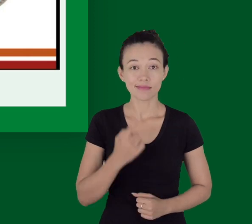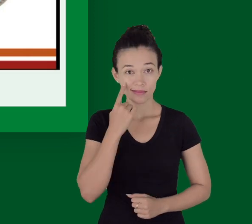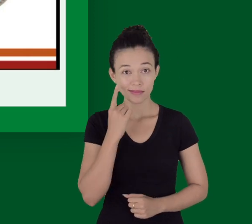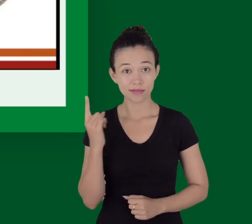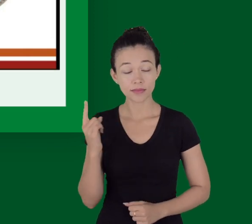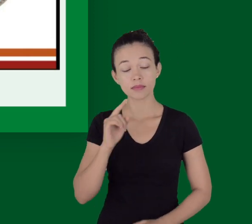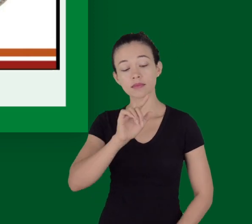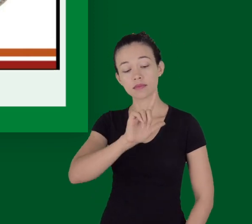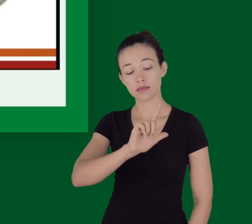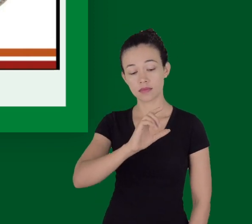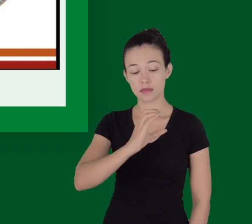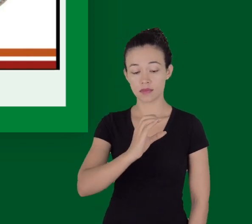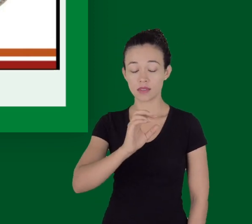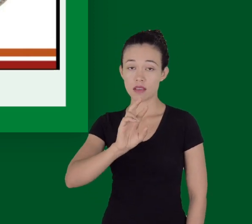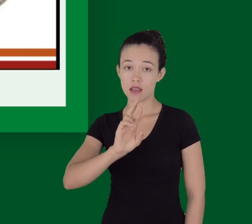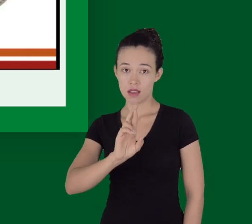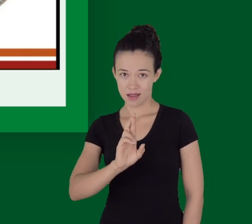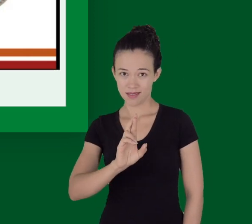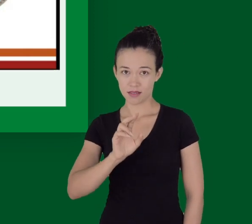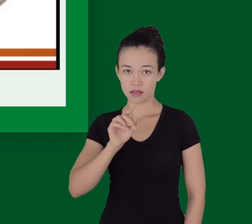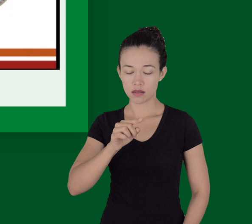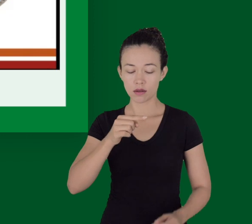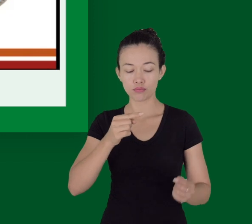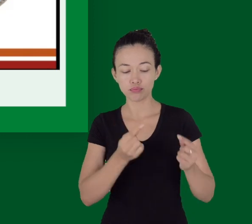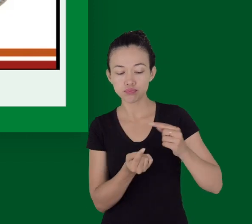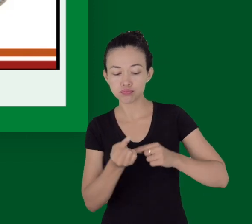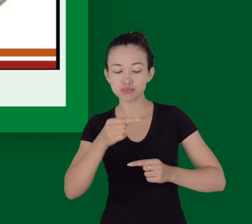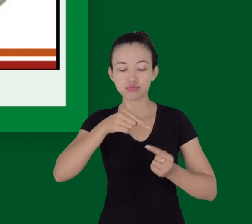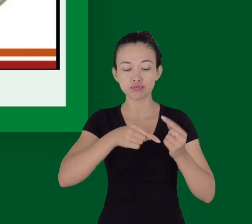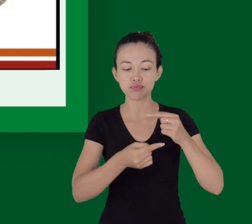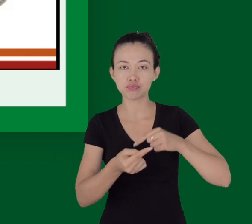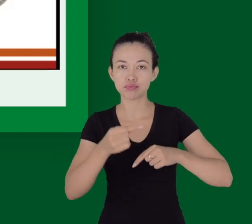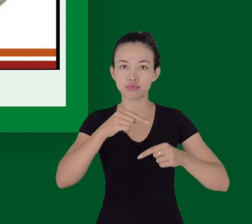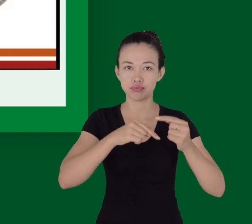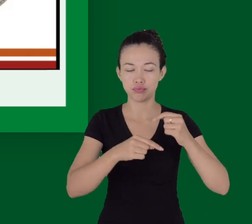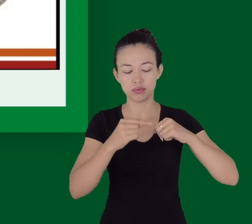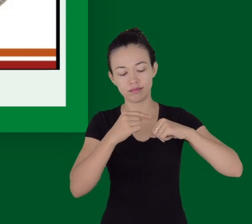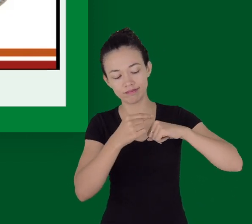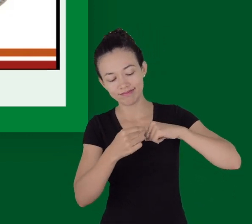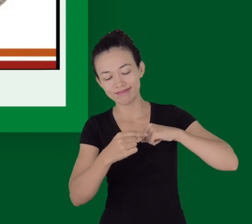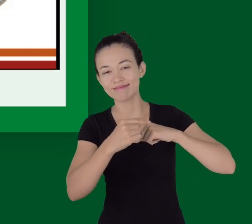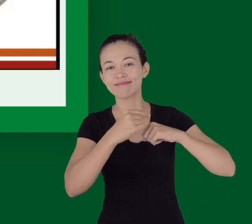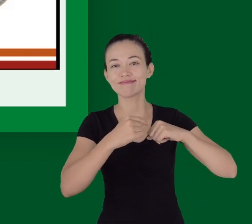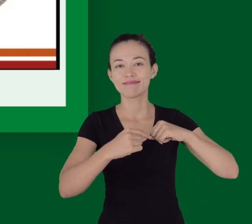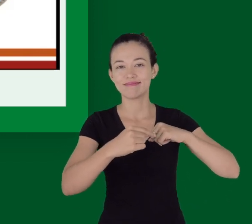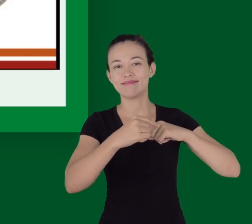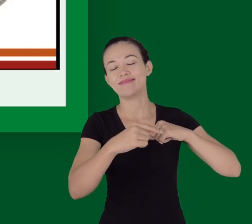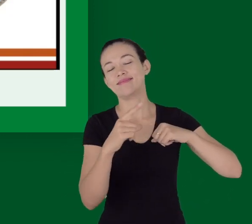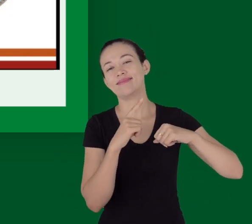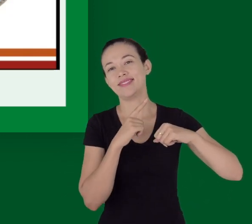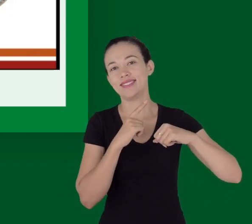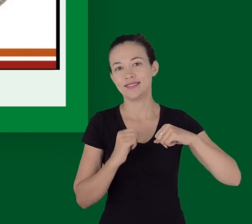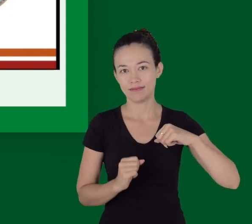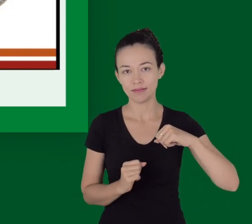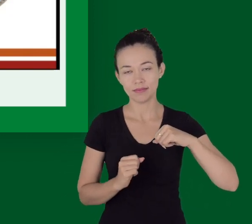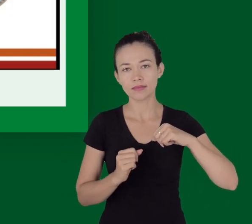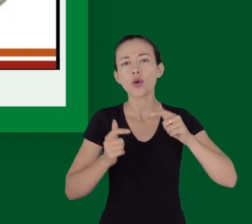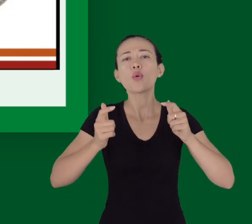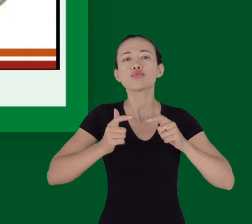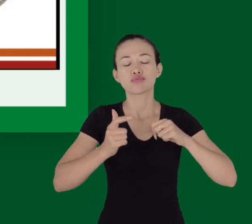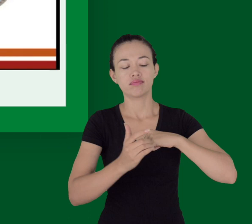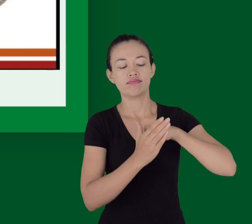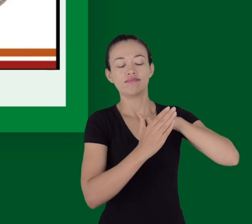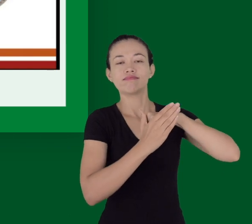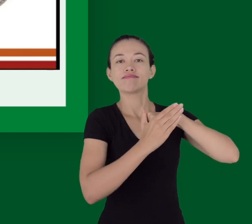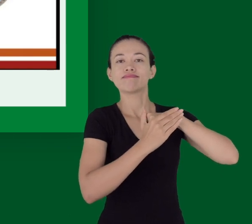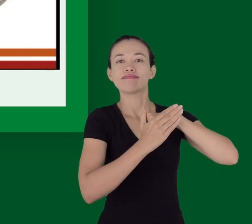E os espaços onde esse líquor vai circular. Então, os ventrículos, eles são essas cavidades que acomodam